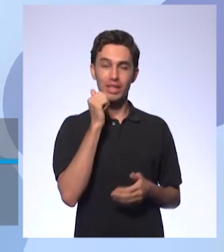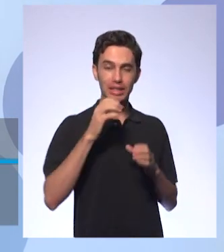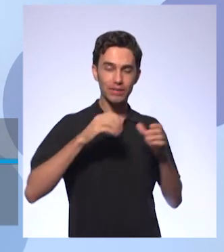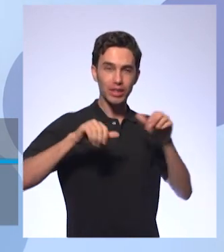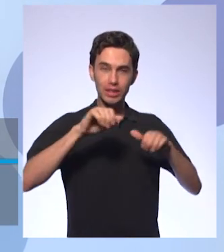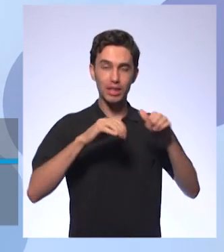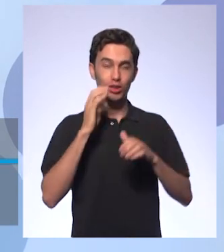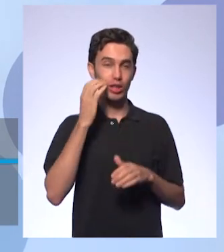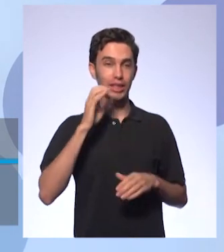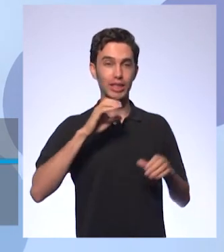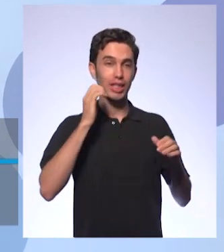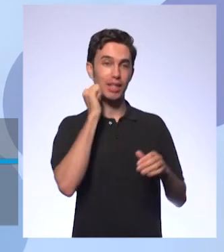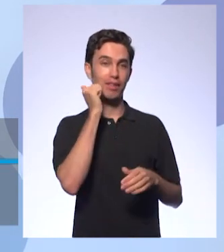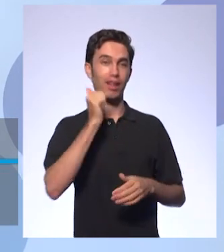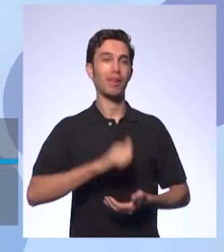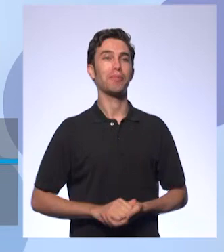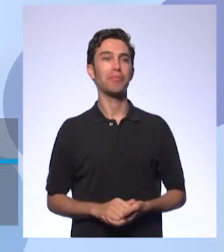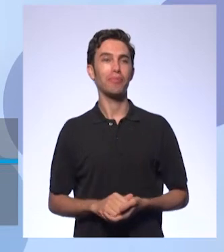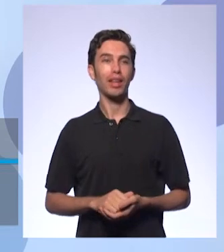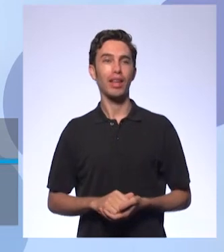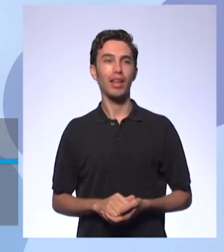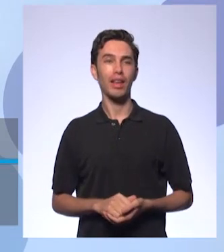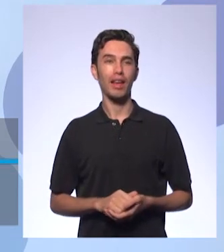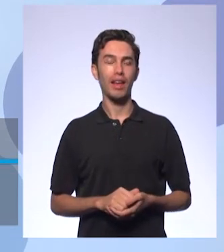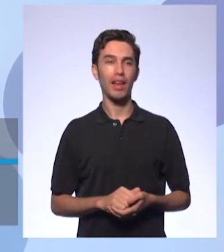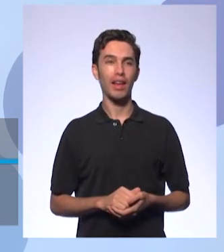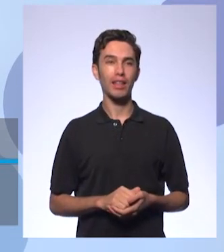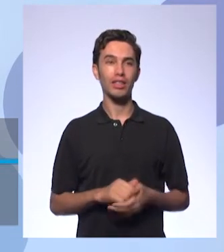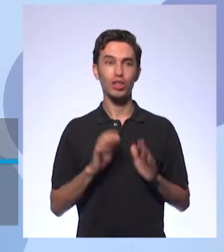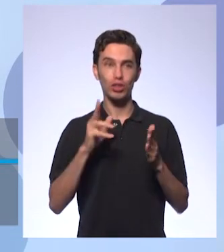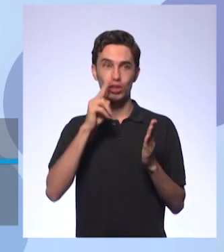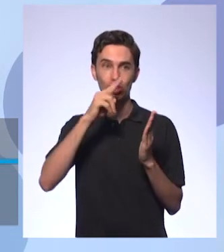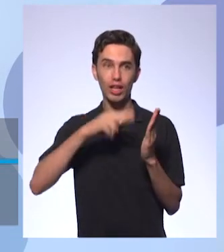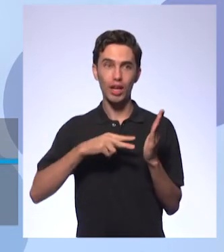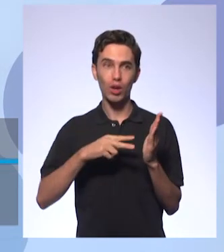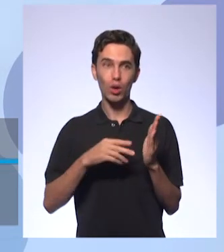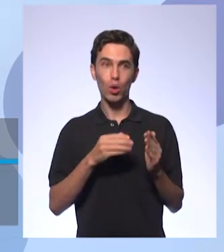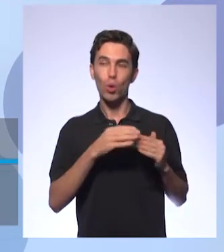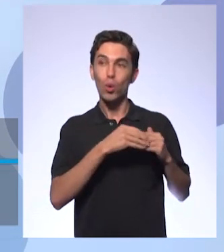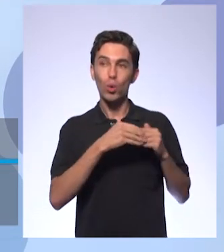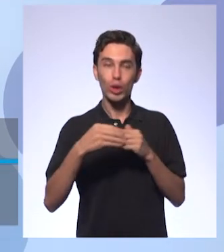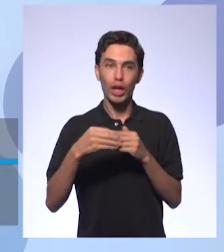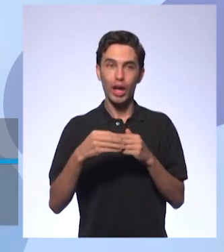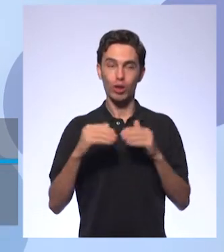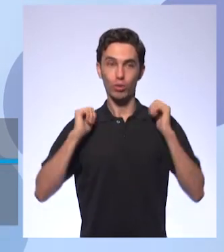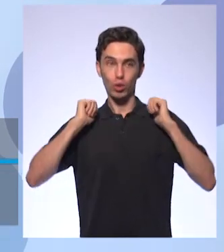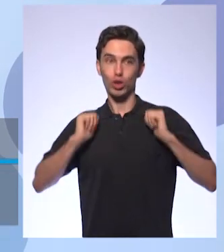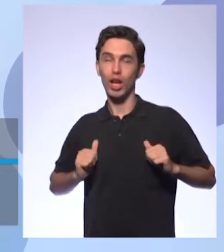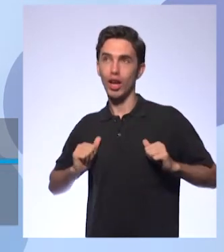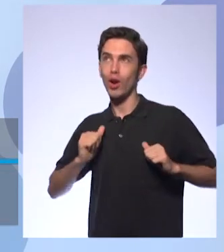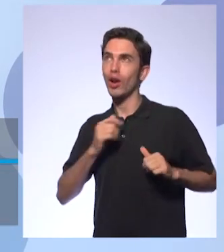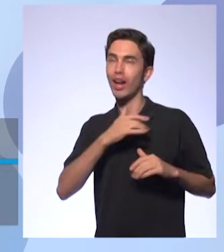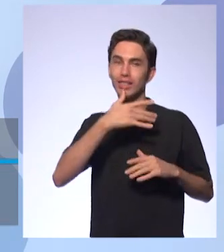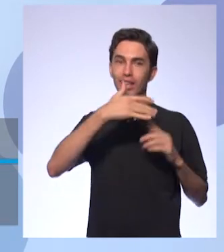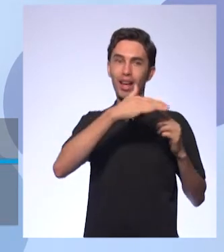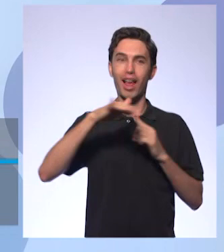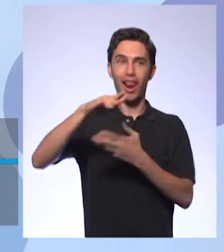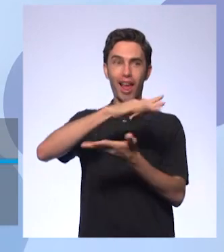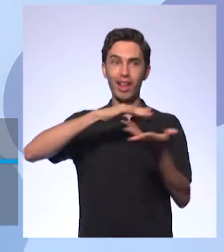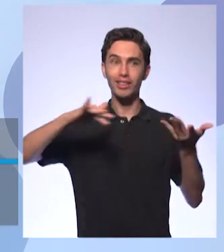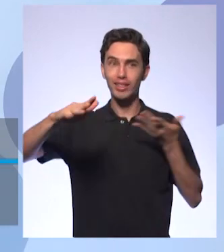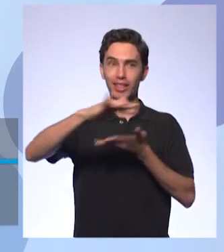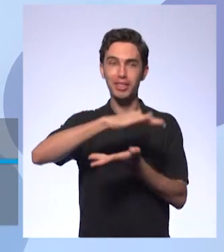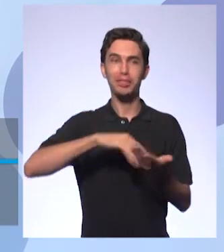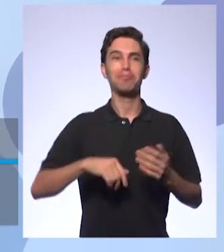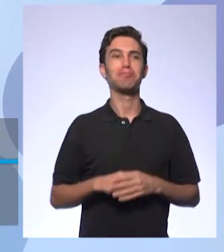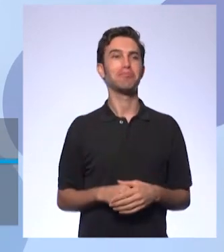Alessandra diz, adoro ficção científica. Ficção científica, já leu O Mochileiro das Galáxias, o Guia do Mochileiro das Galáxias, espetacular. Se